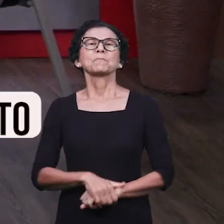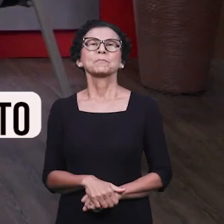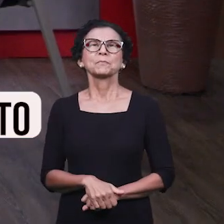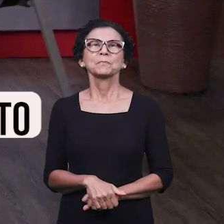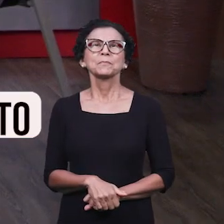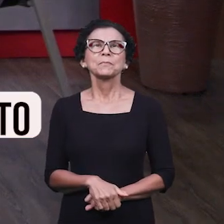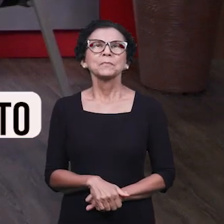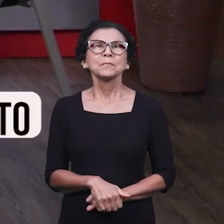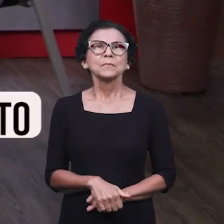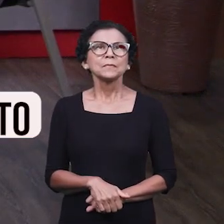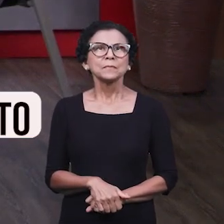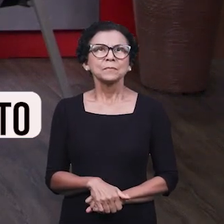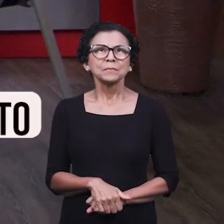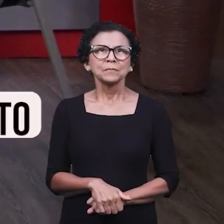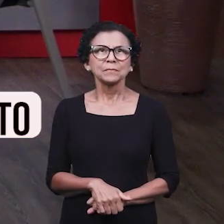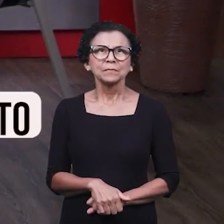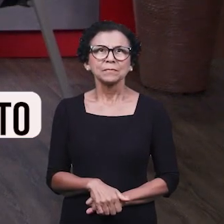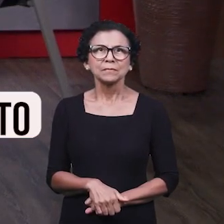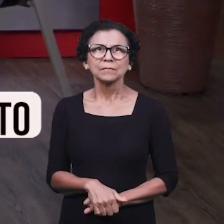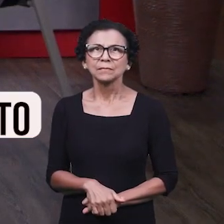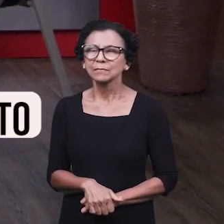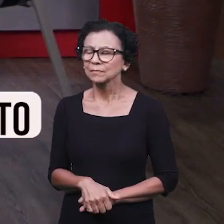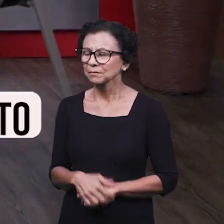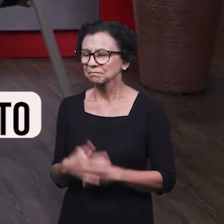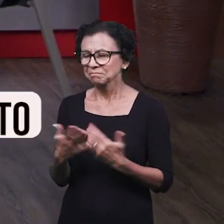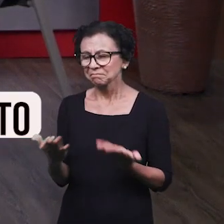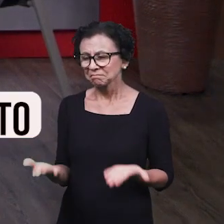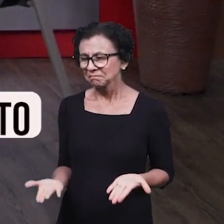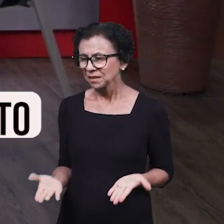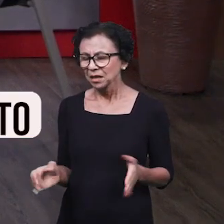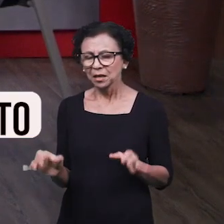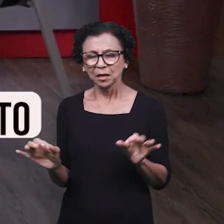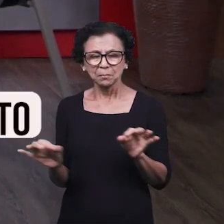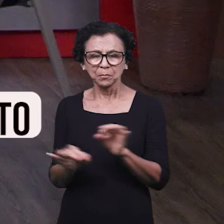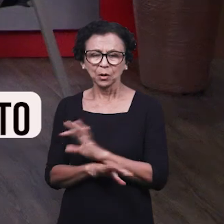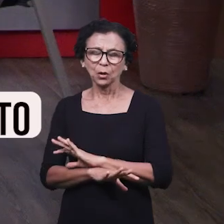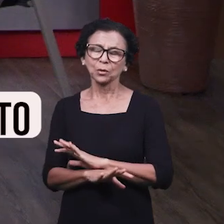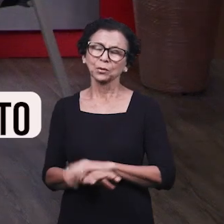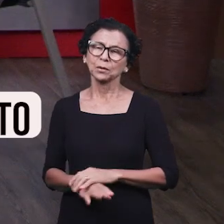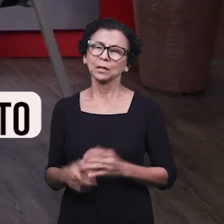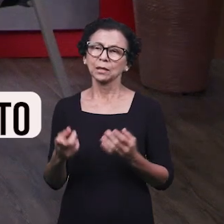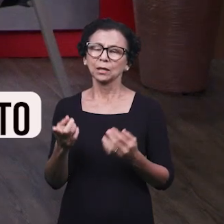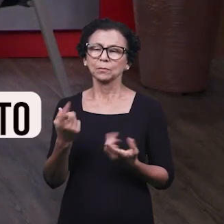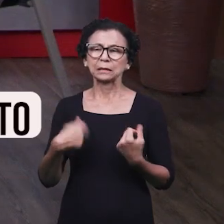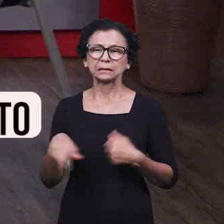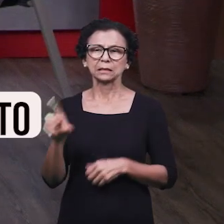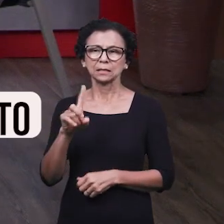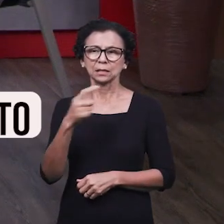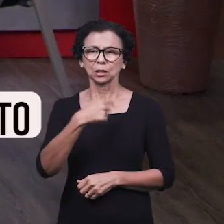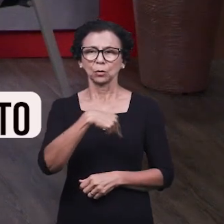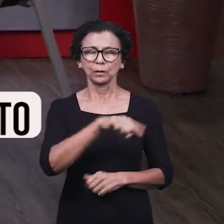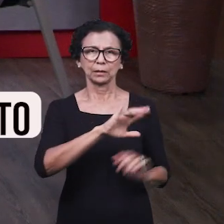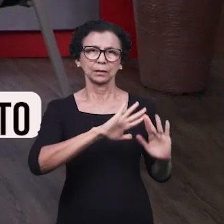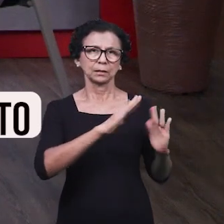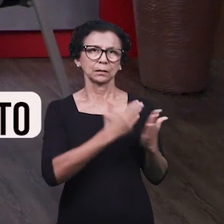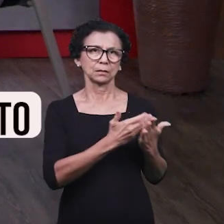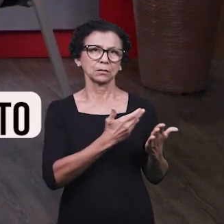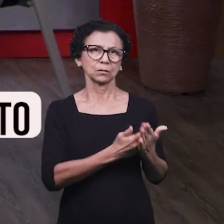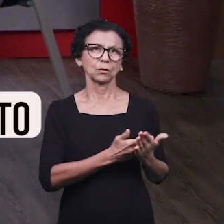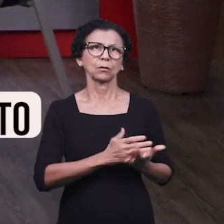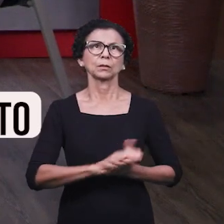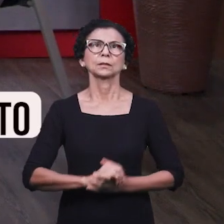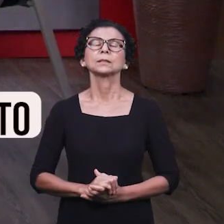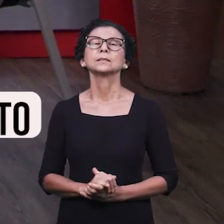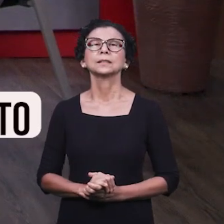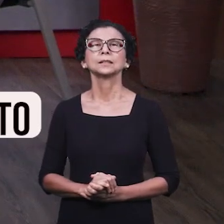Pastor, resolveu ali. Né? Eu não precisei ir à escola, eu não precisei, né? Eu iria procurar a escola, claro que eu iria procurar a escola para